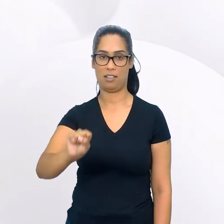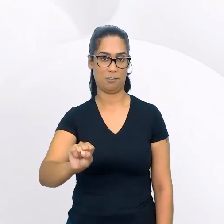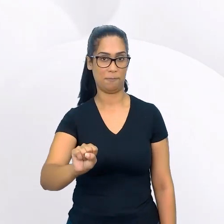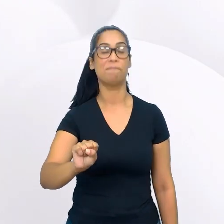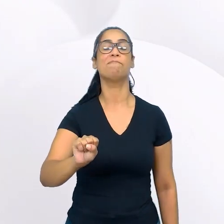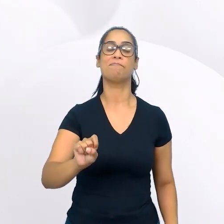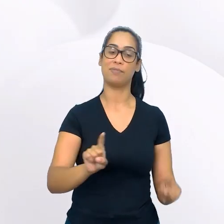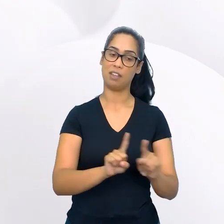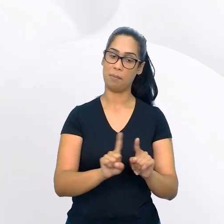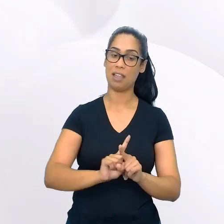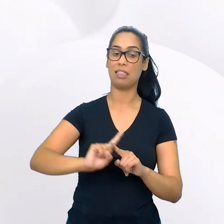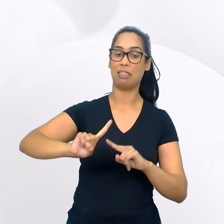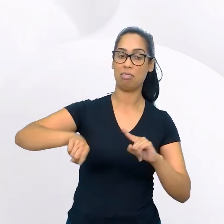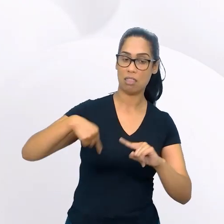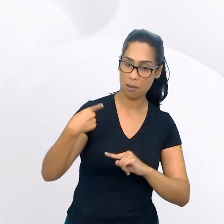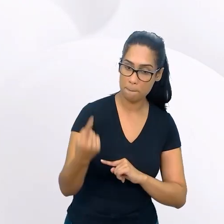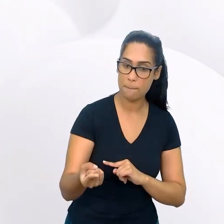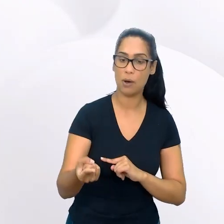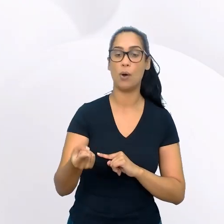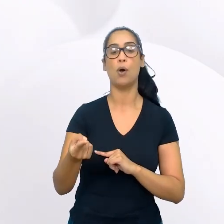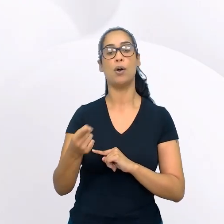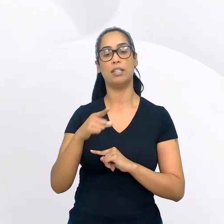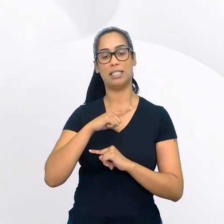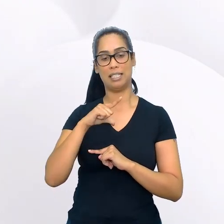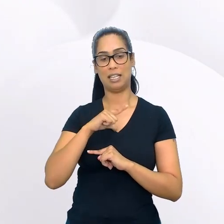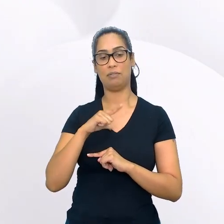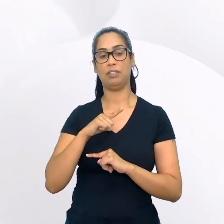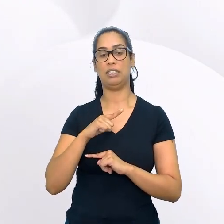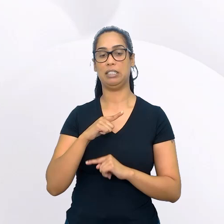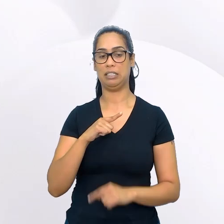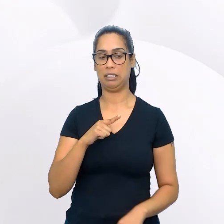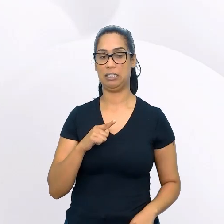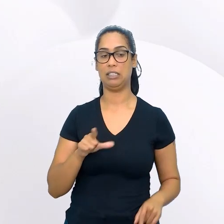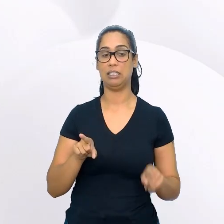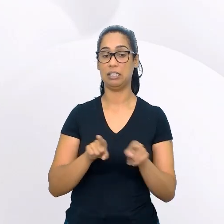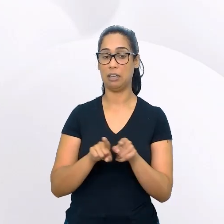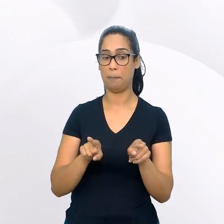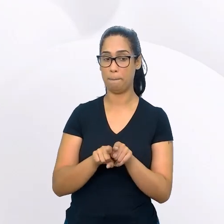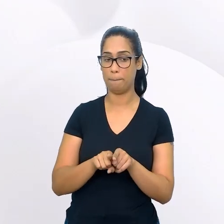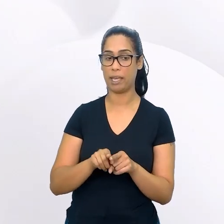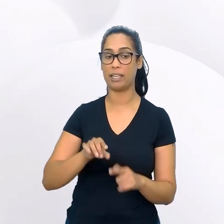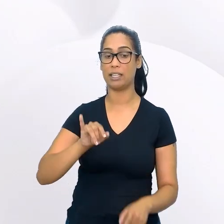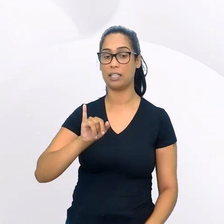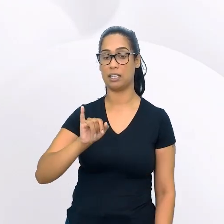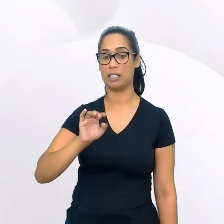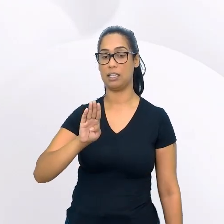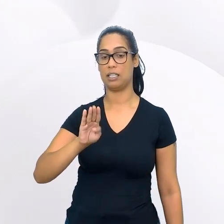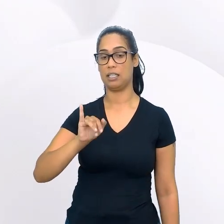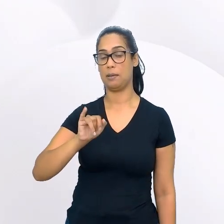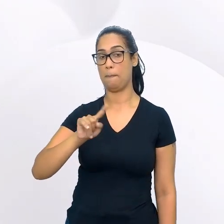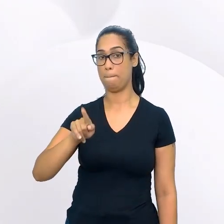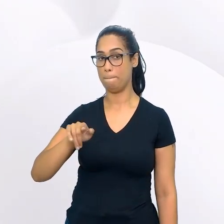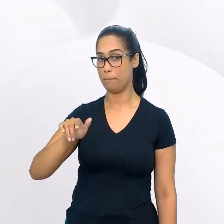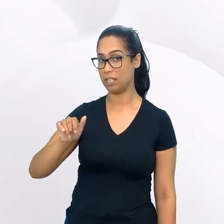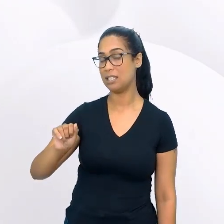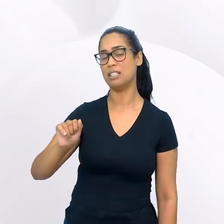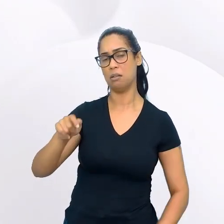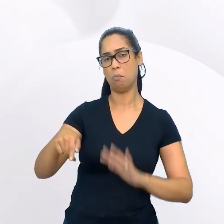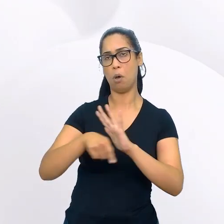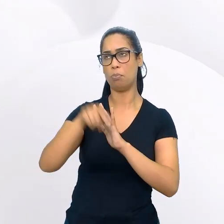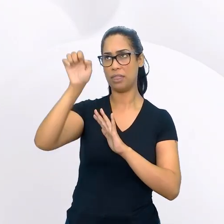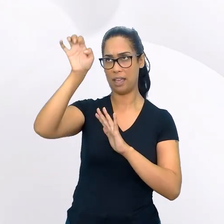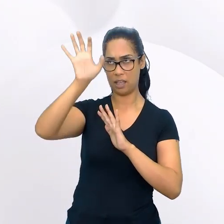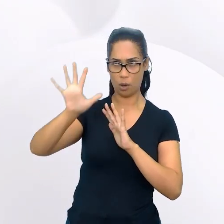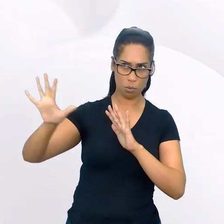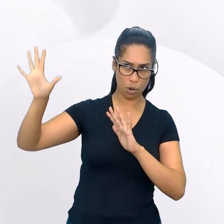Pisa as escolas lá vão se principalmente né nesse momento na Europa vão se ampliando